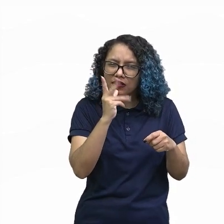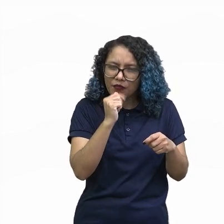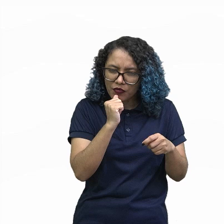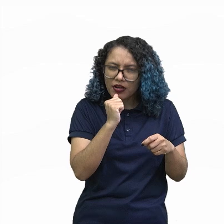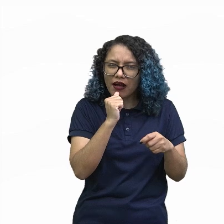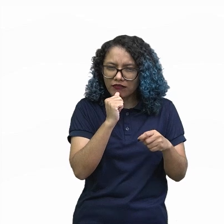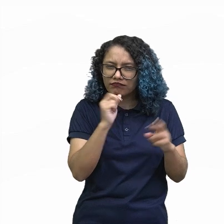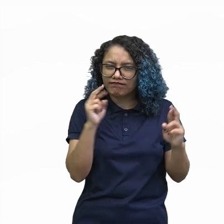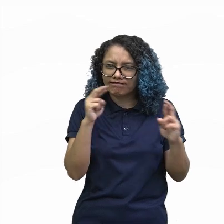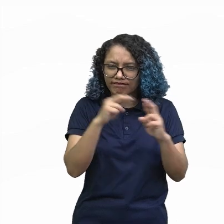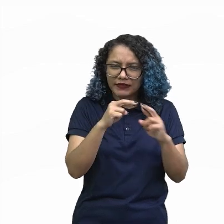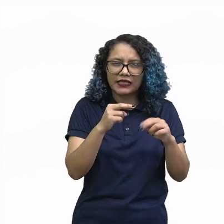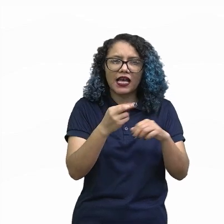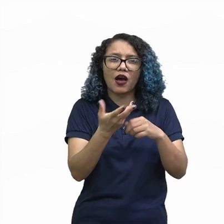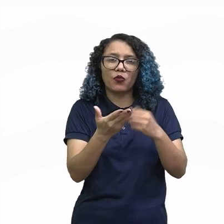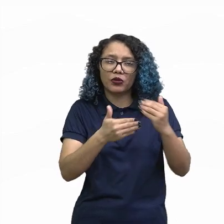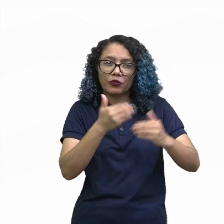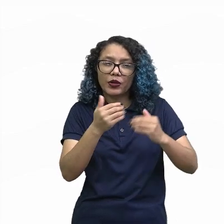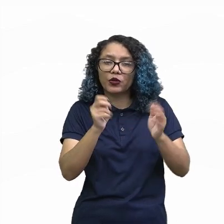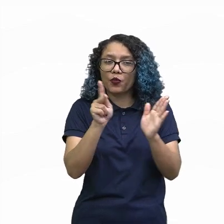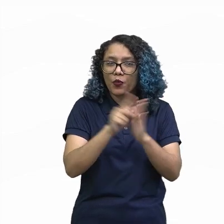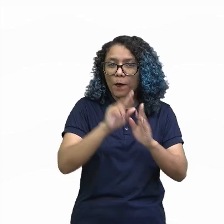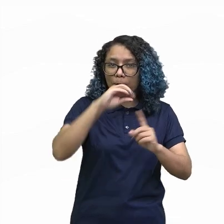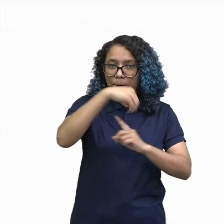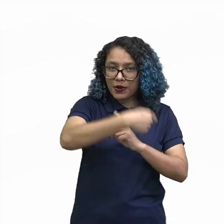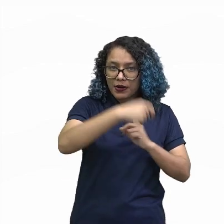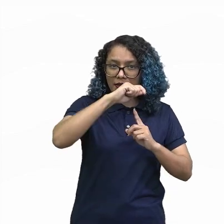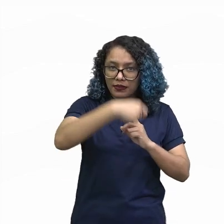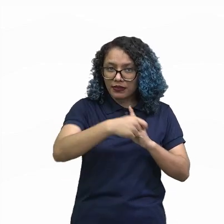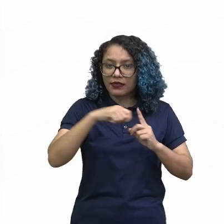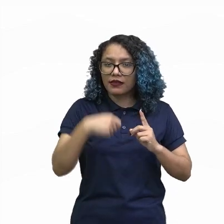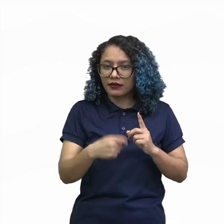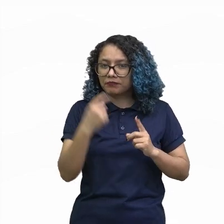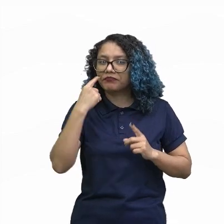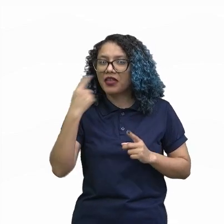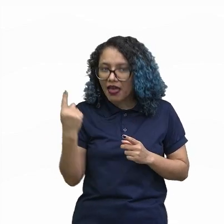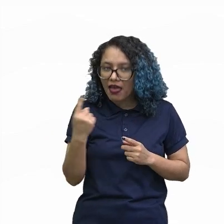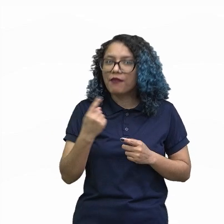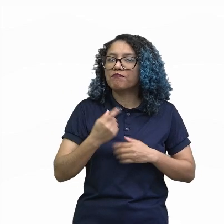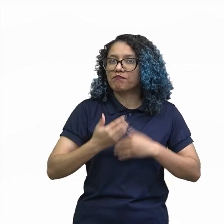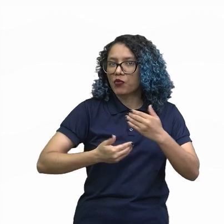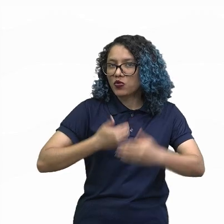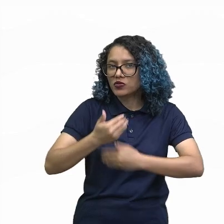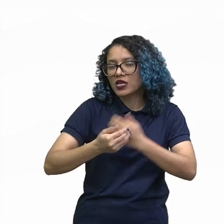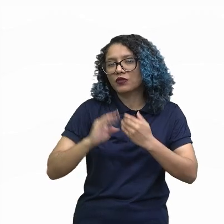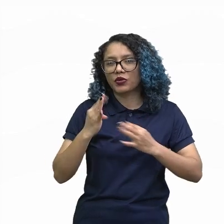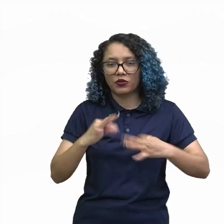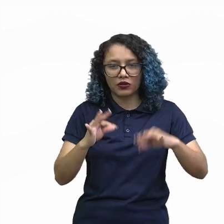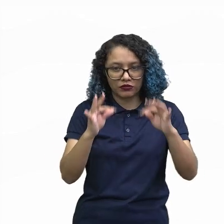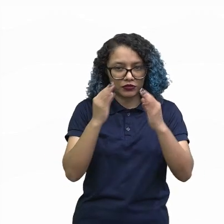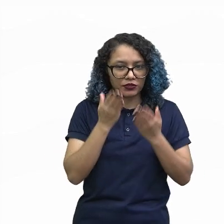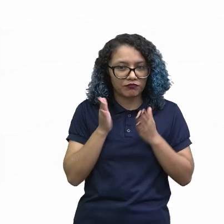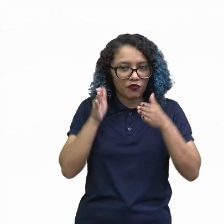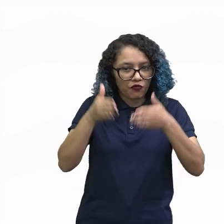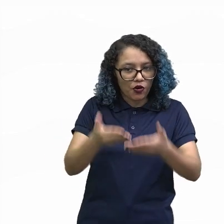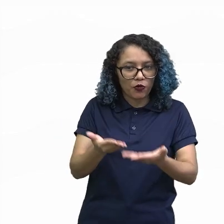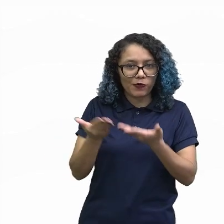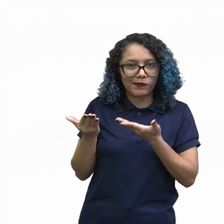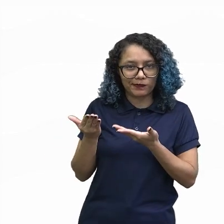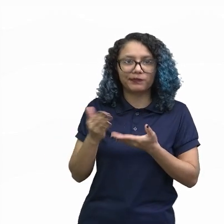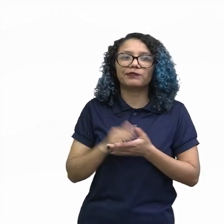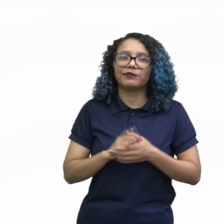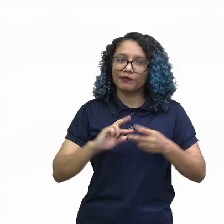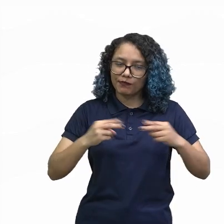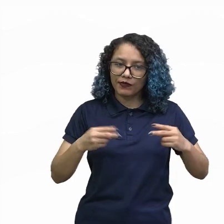tá certo? É mais ou menos assim que vai acontecer o processo, né, da biotecnologia nessas condições. E aí a